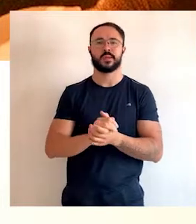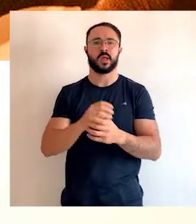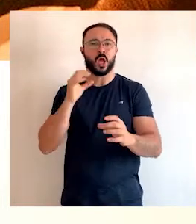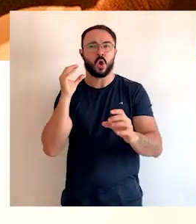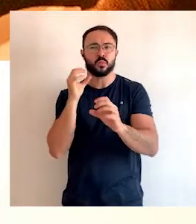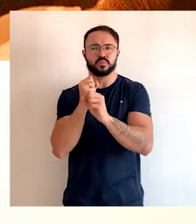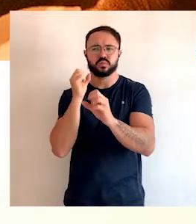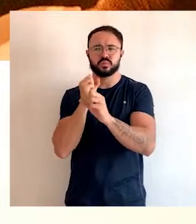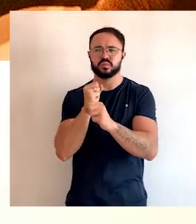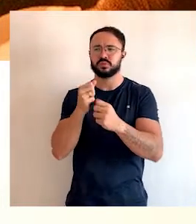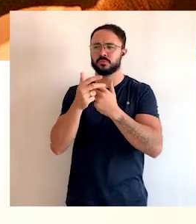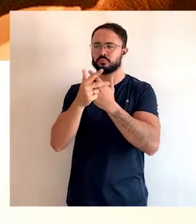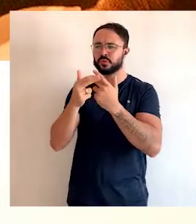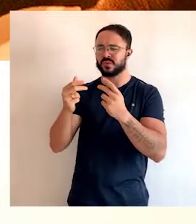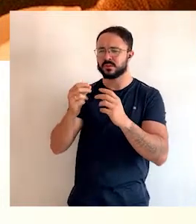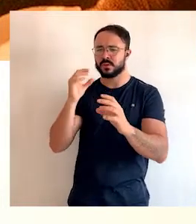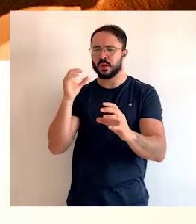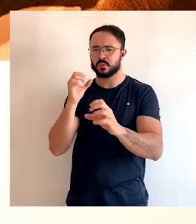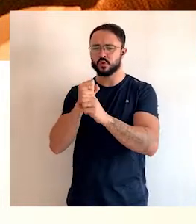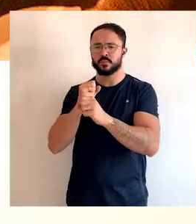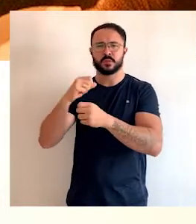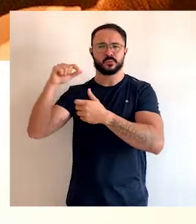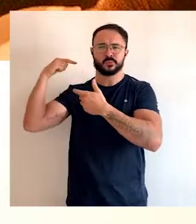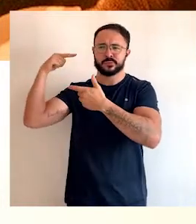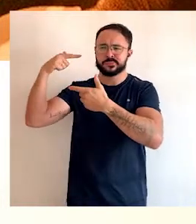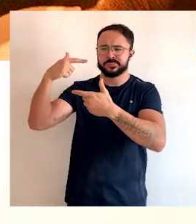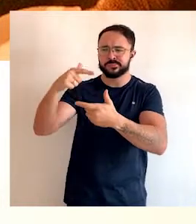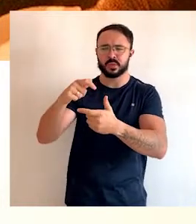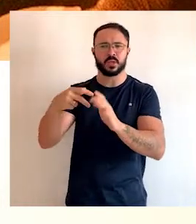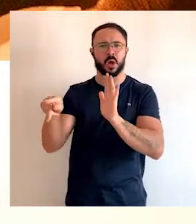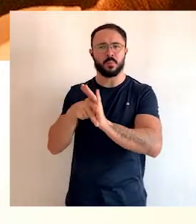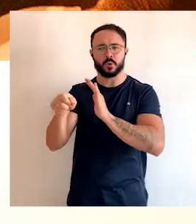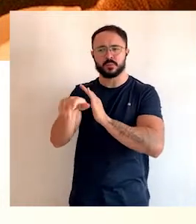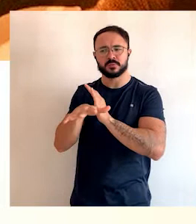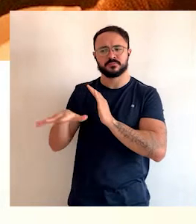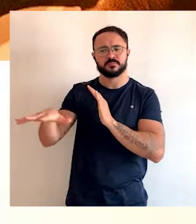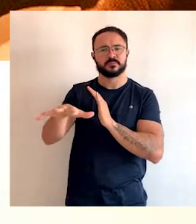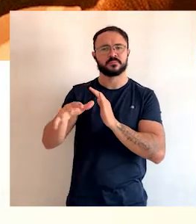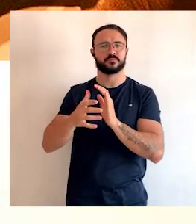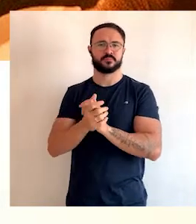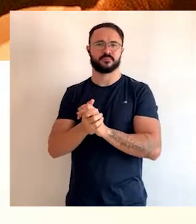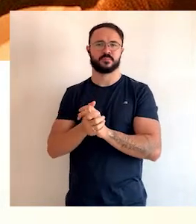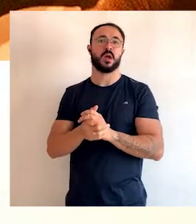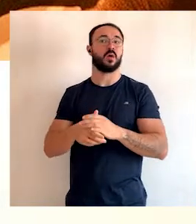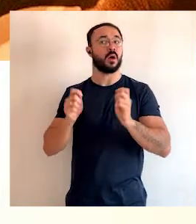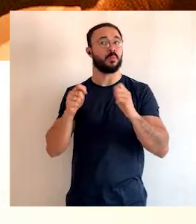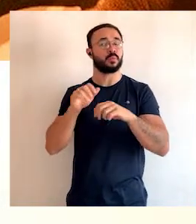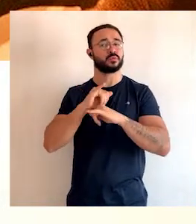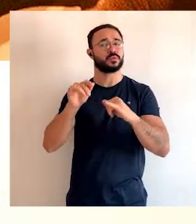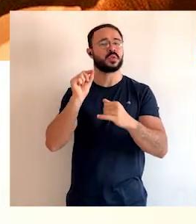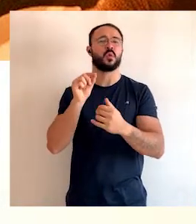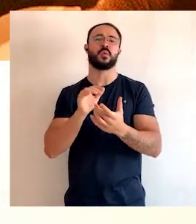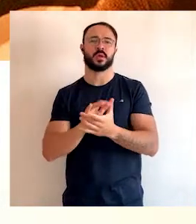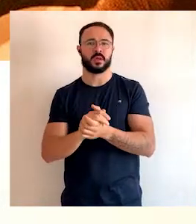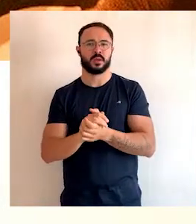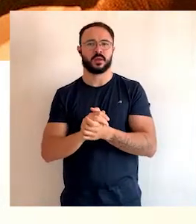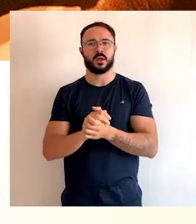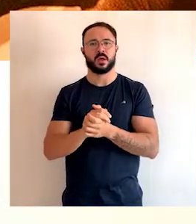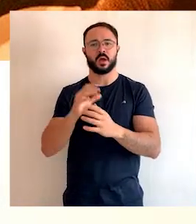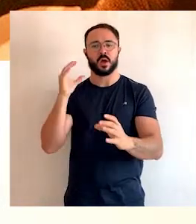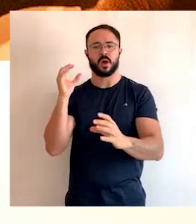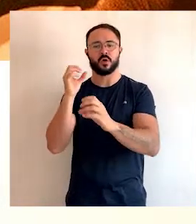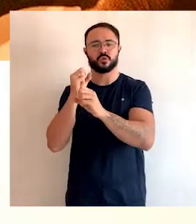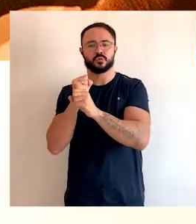as informações genéticas daquela região. Então eu posso dizer que o conjunto de